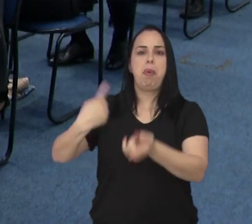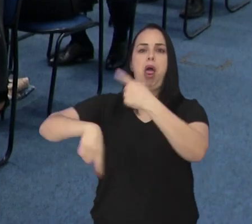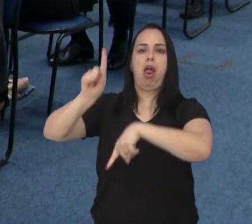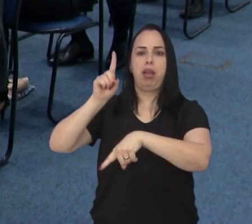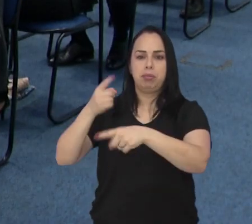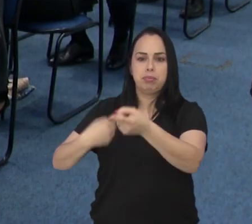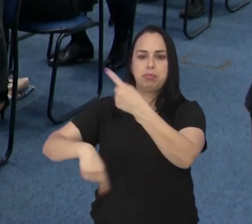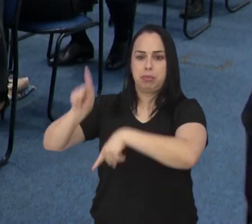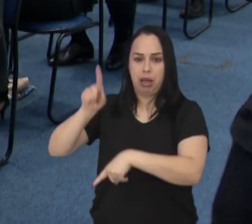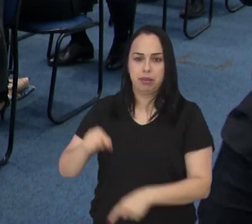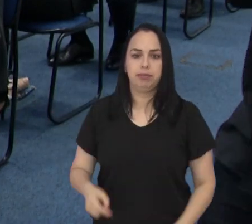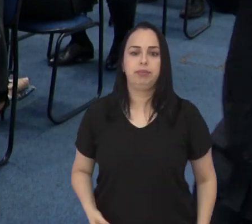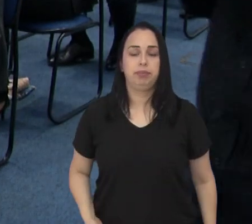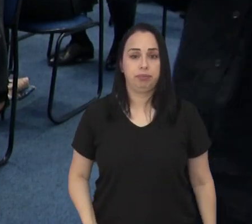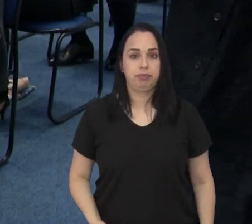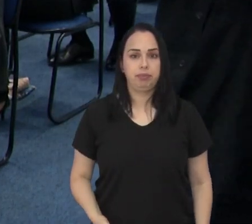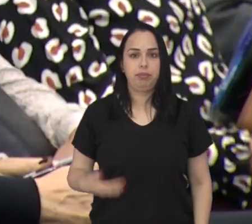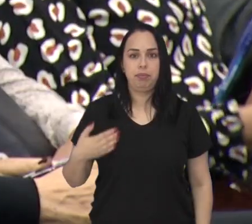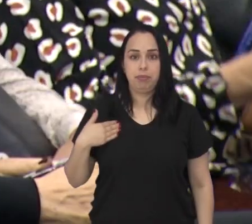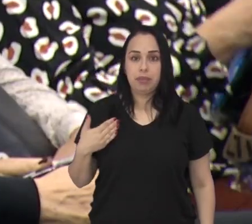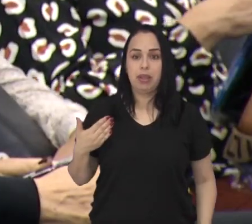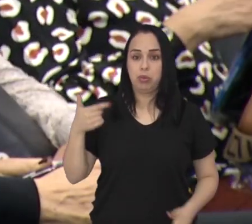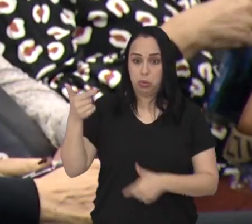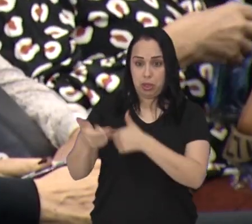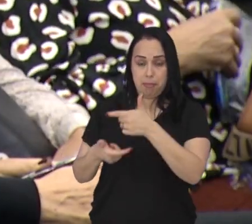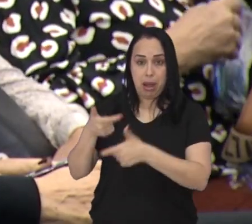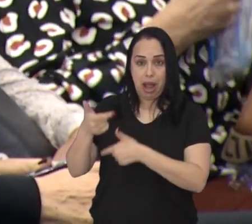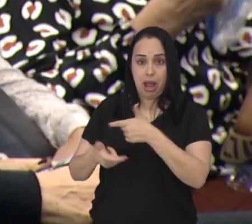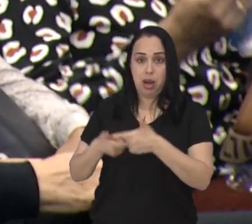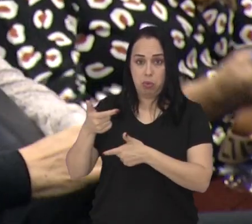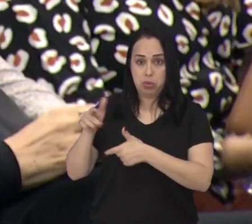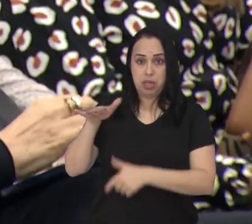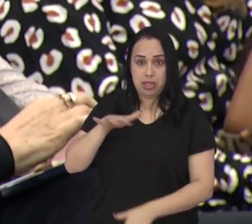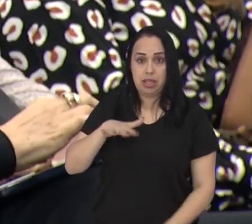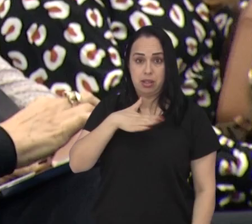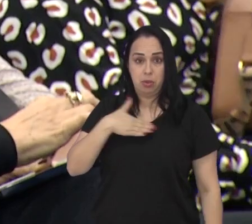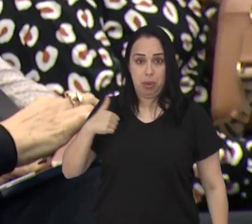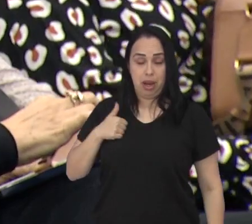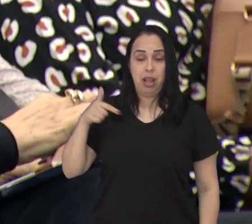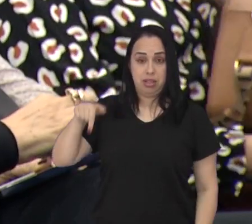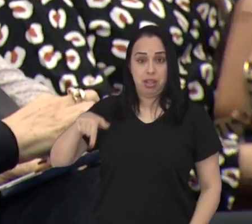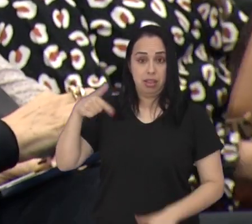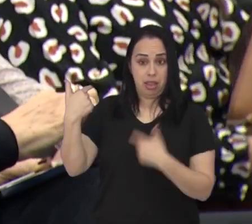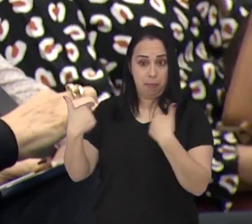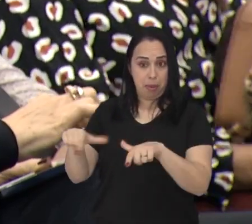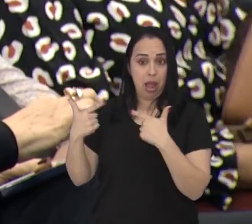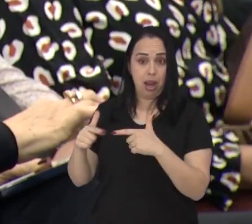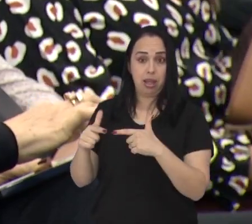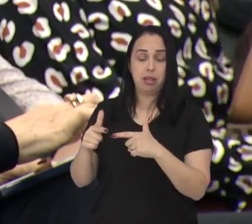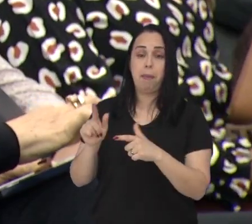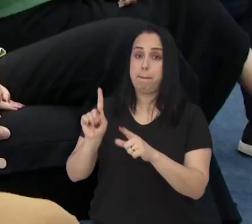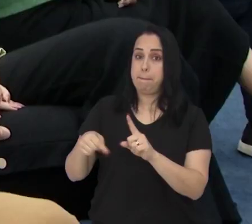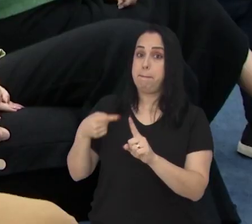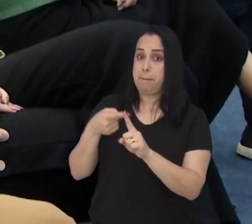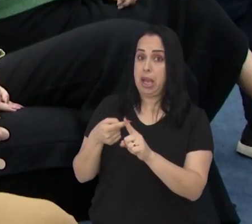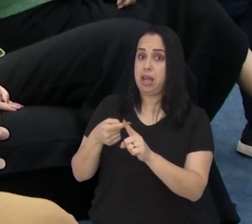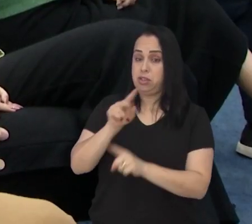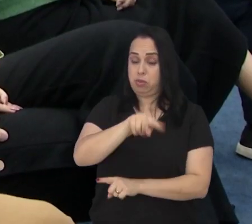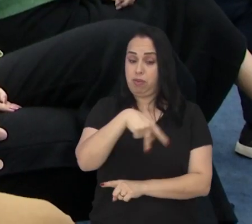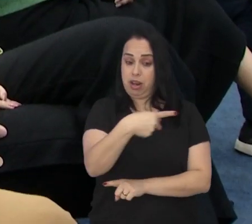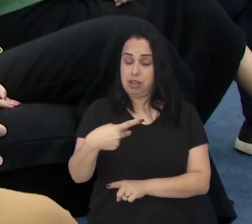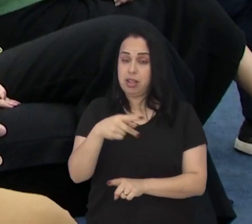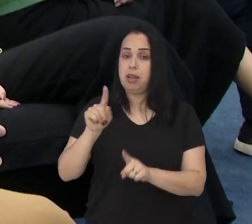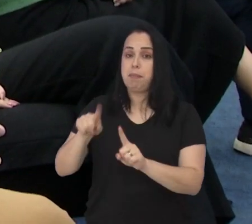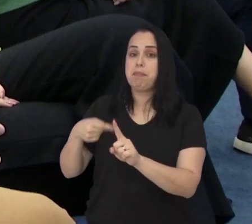desenvolvimento sustentável da região a partir do trabalho realizado pelas primeiras damas do Vale do Paraíba e litoral